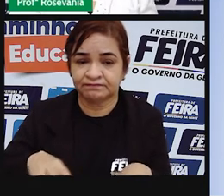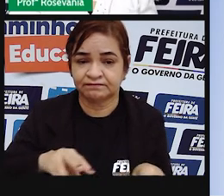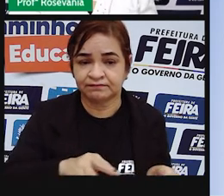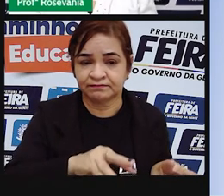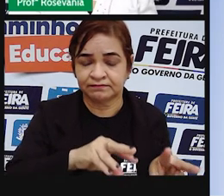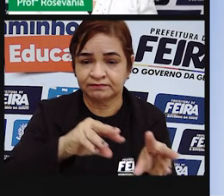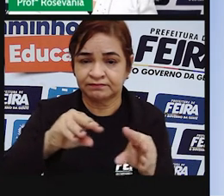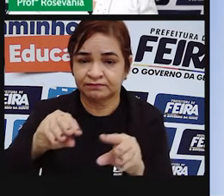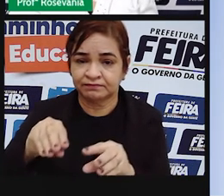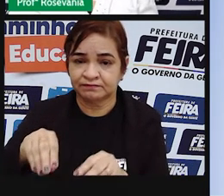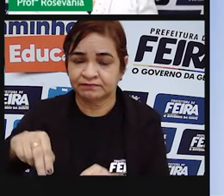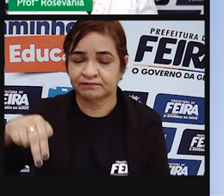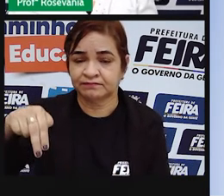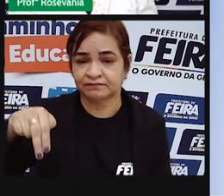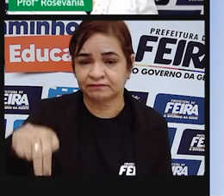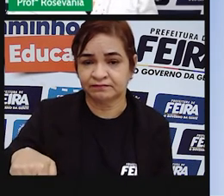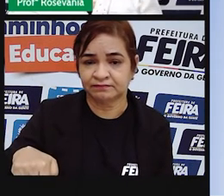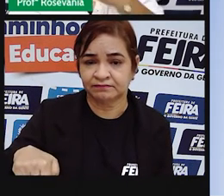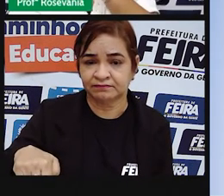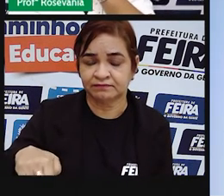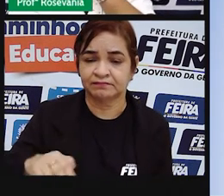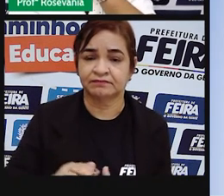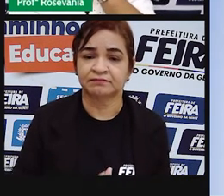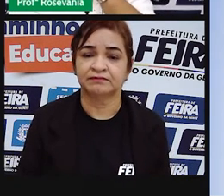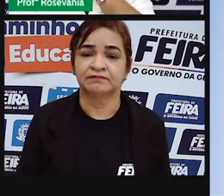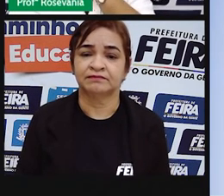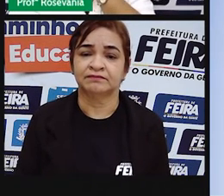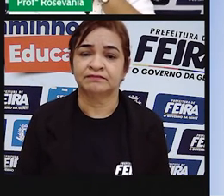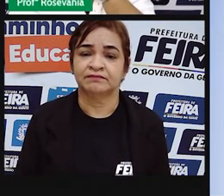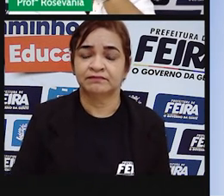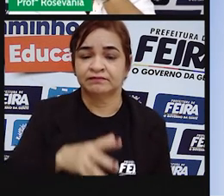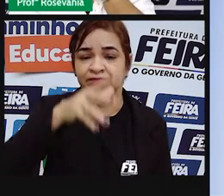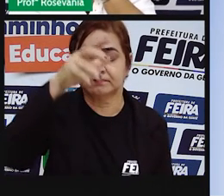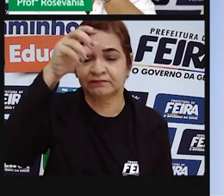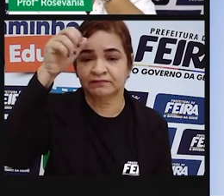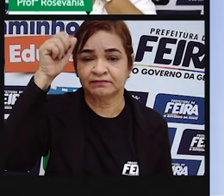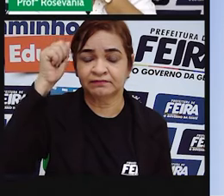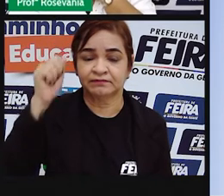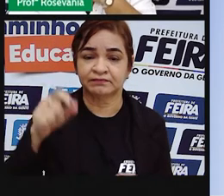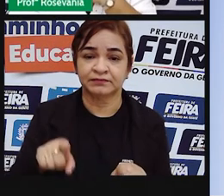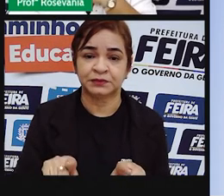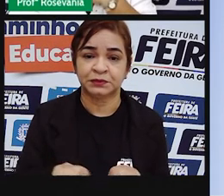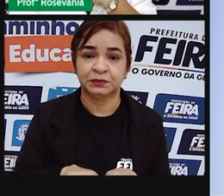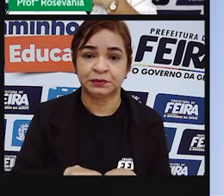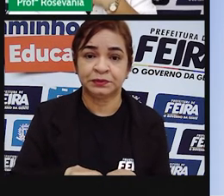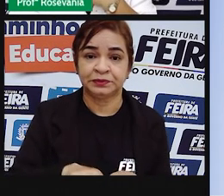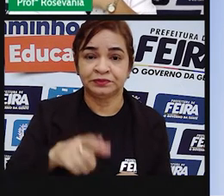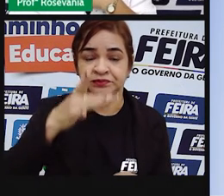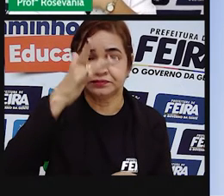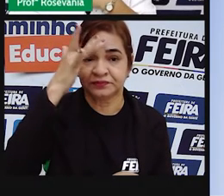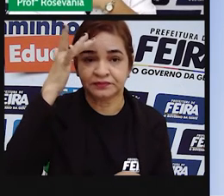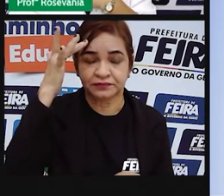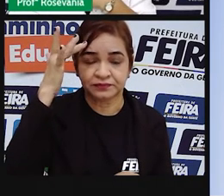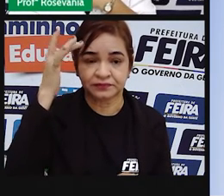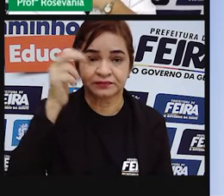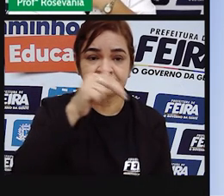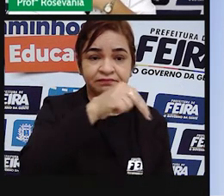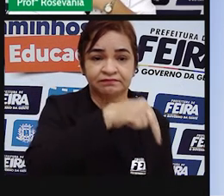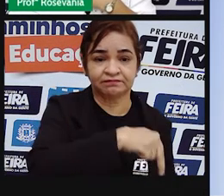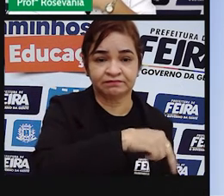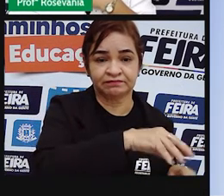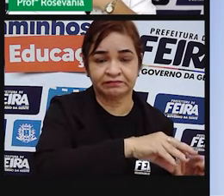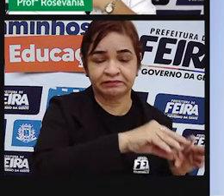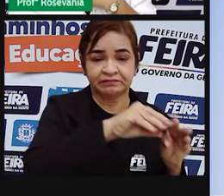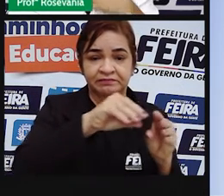para vim também do Nordeste não é para a janta Amazônia então a migração de nordestinos mais